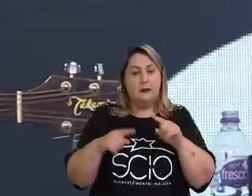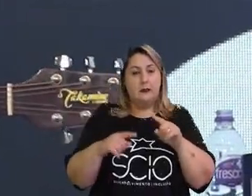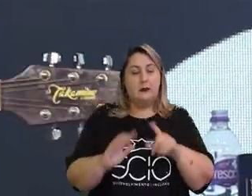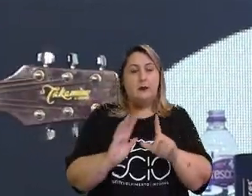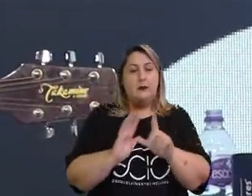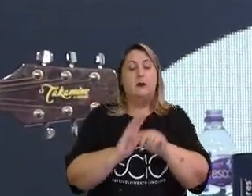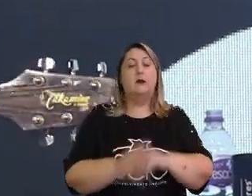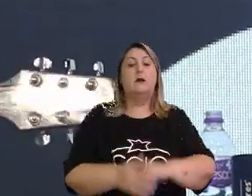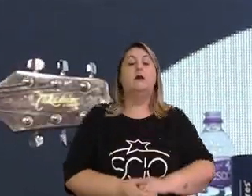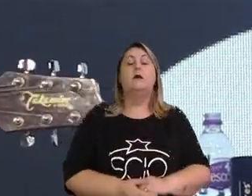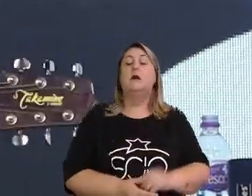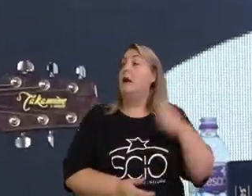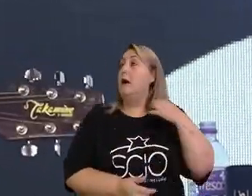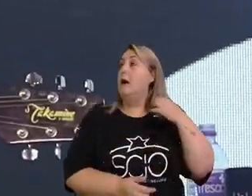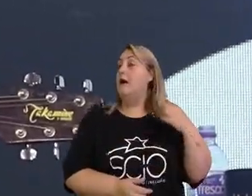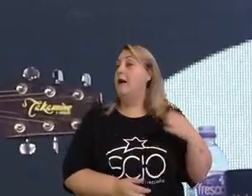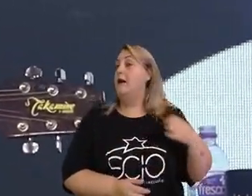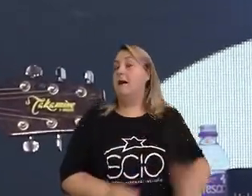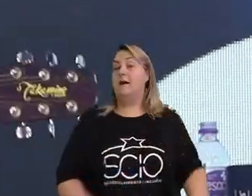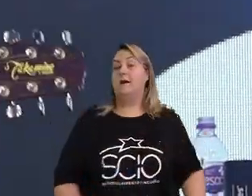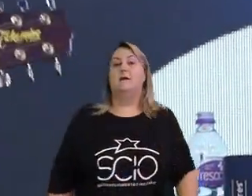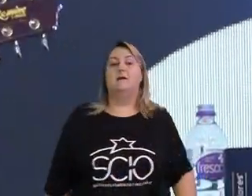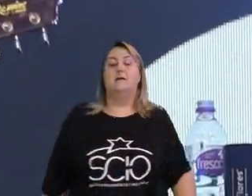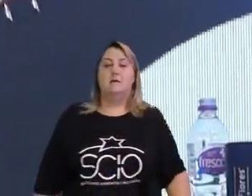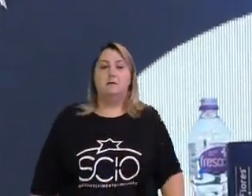bom? Então vamos no fio de cabelo assim, segura aí!